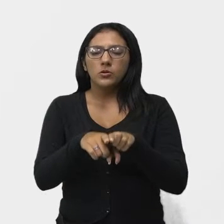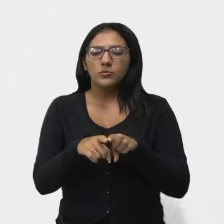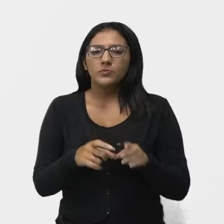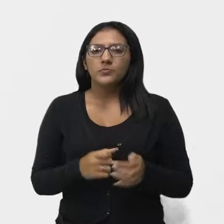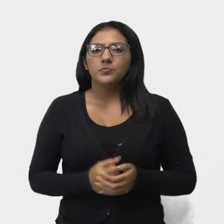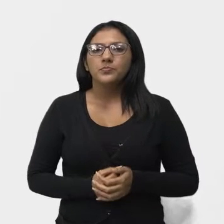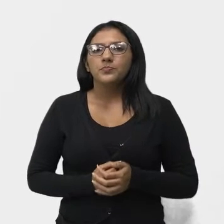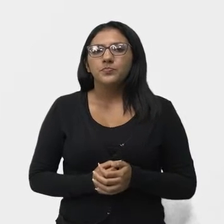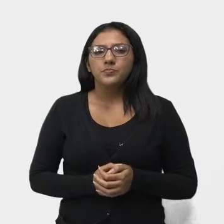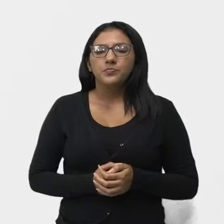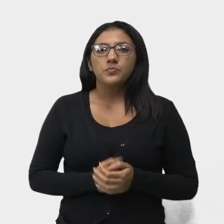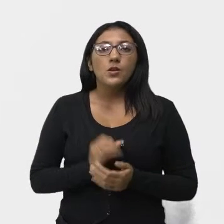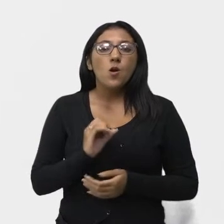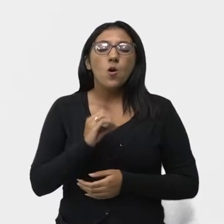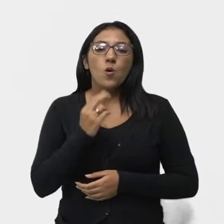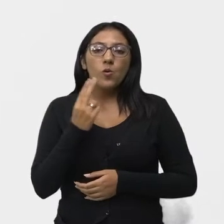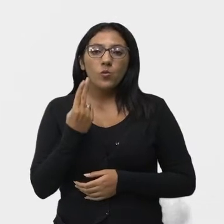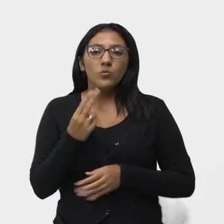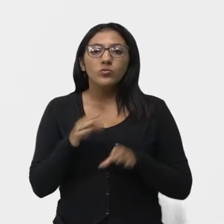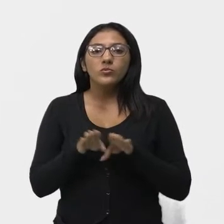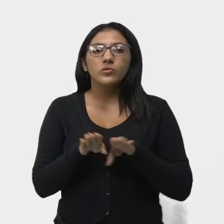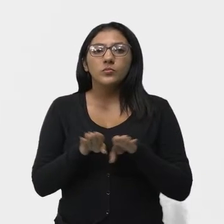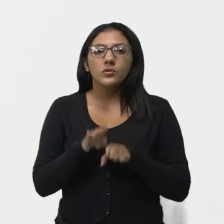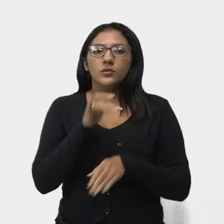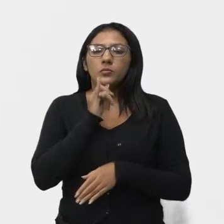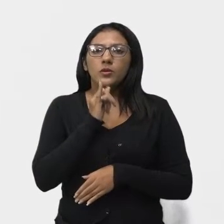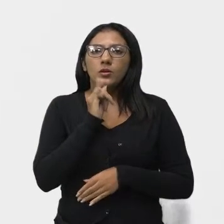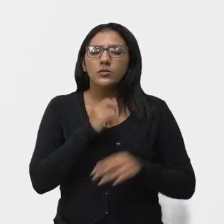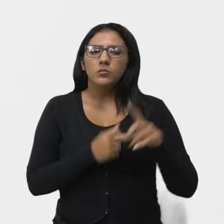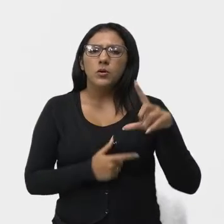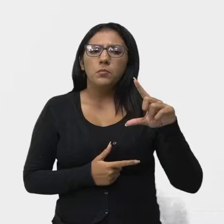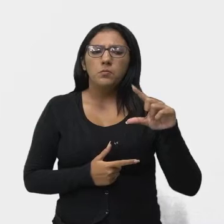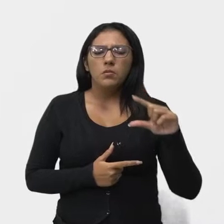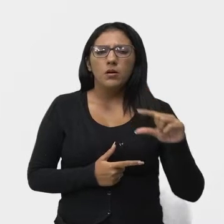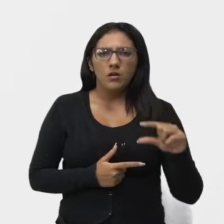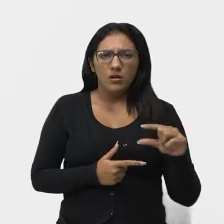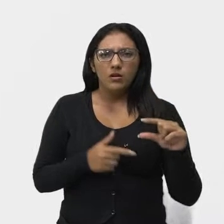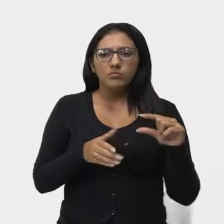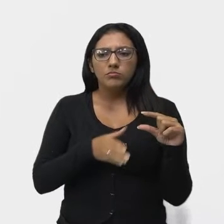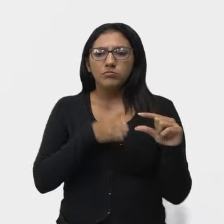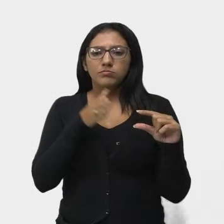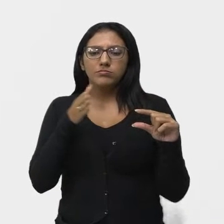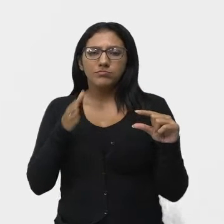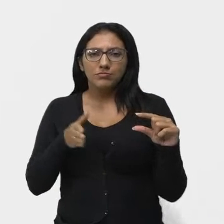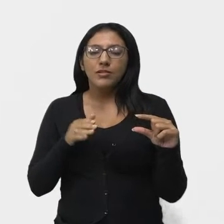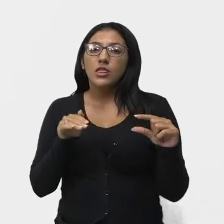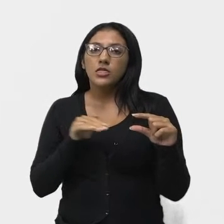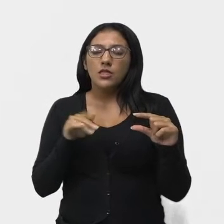Ou, no sentido contrário, né, quando uma redução na medida de uma das grandezas